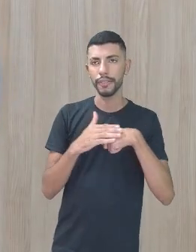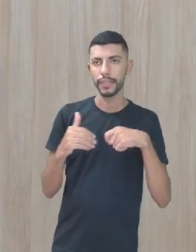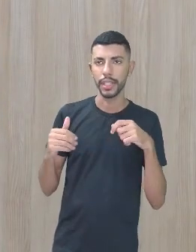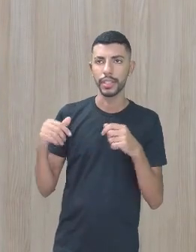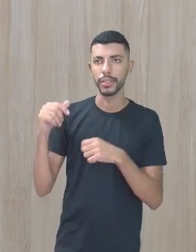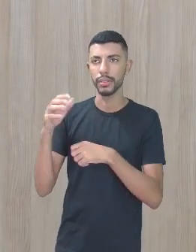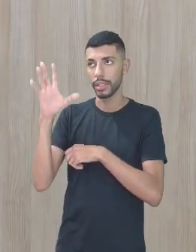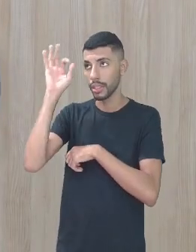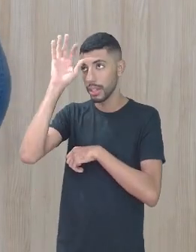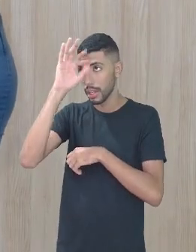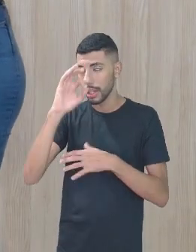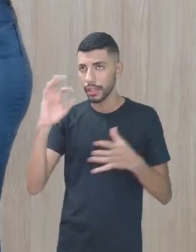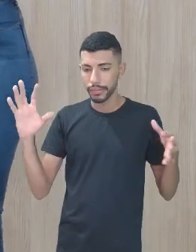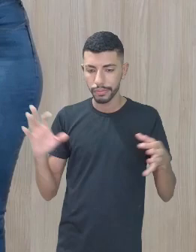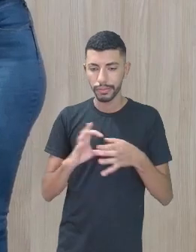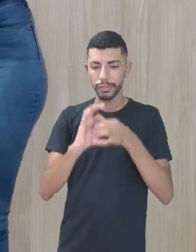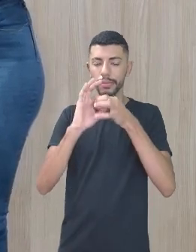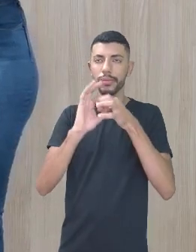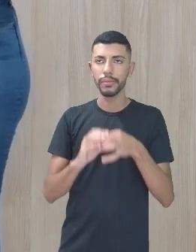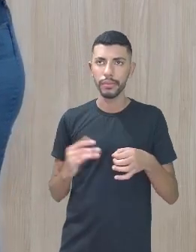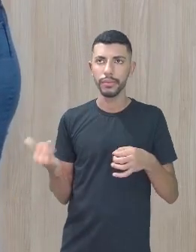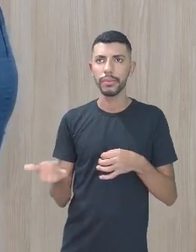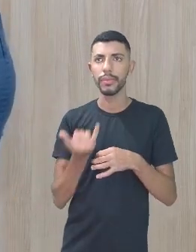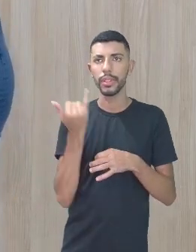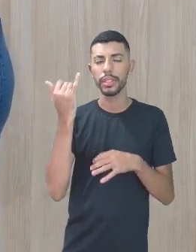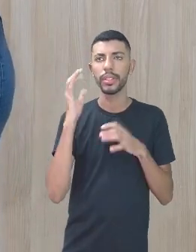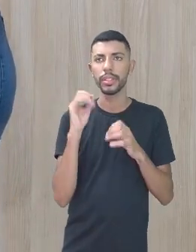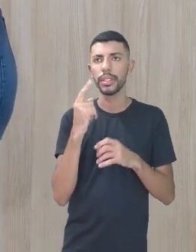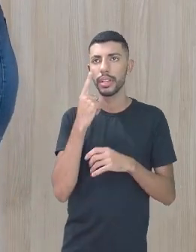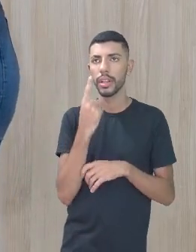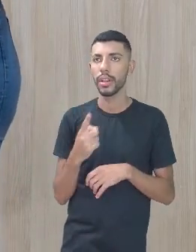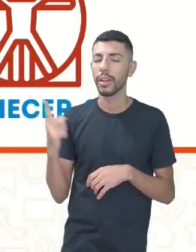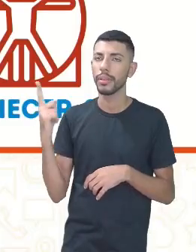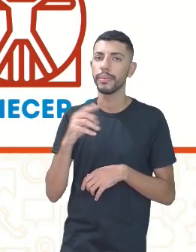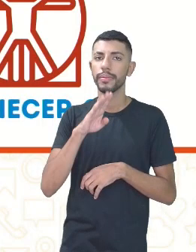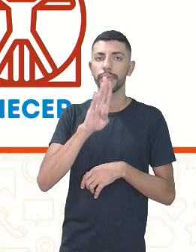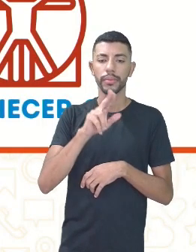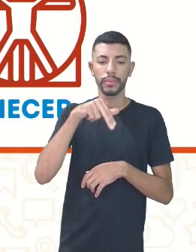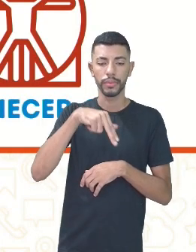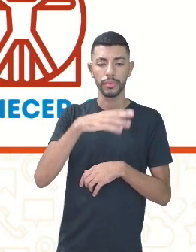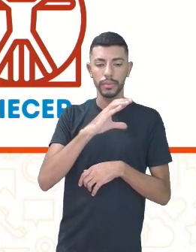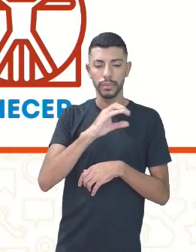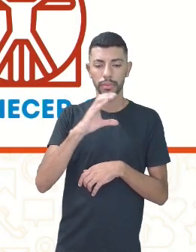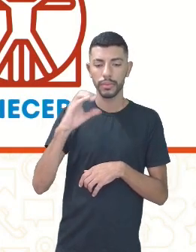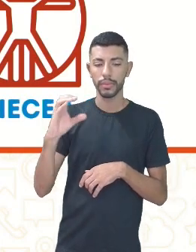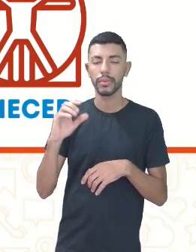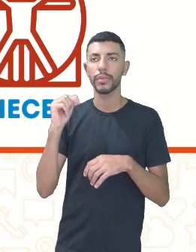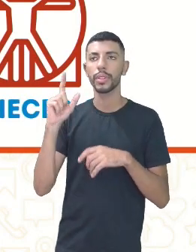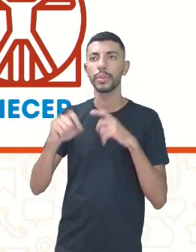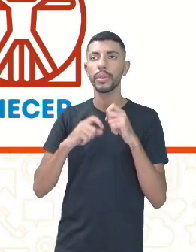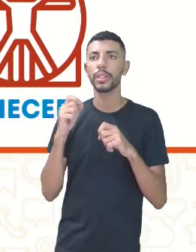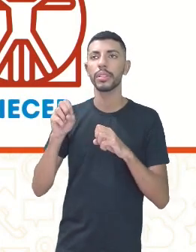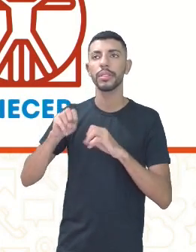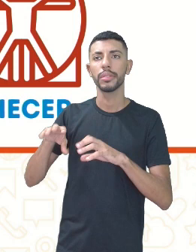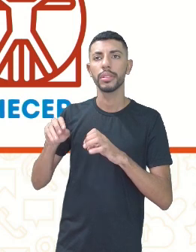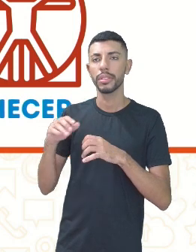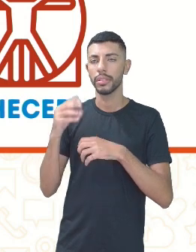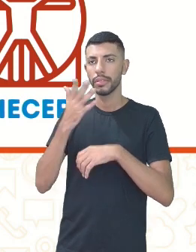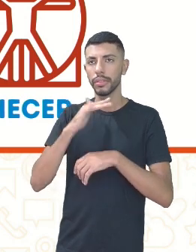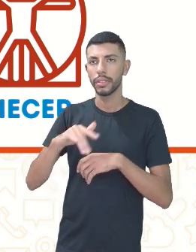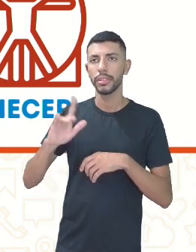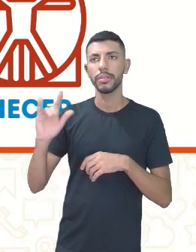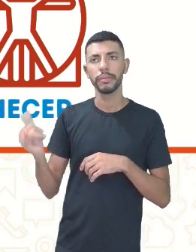cognição. A BNCC, na educação infantil, traz para a gente a importância da interligação de todos